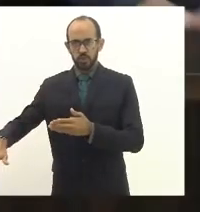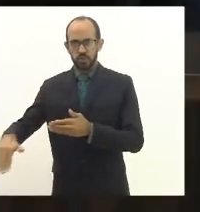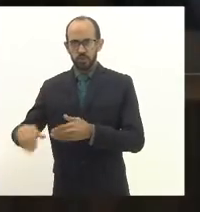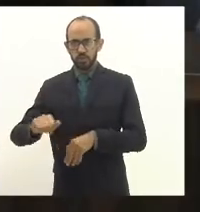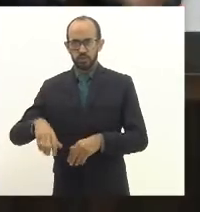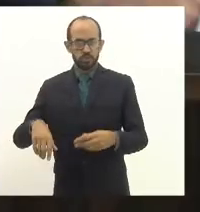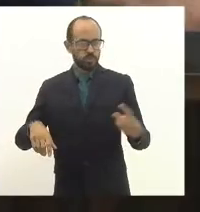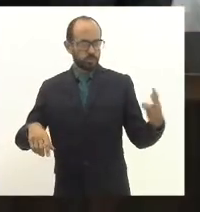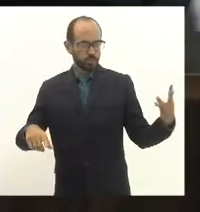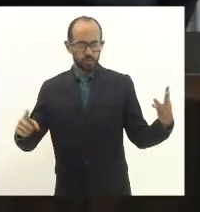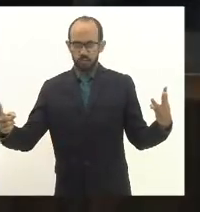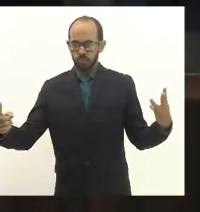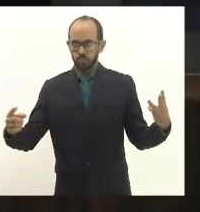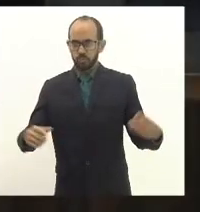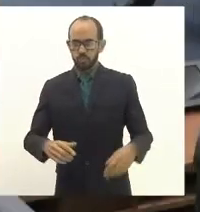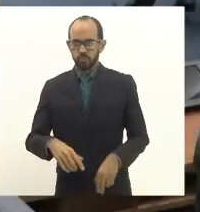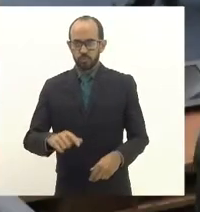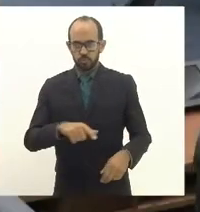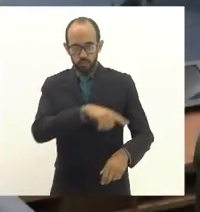3-1.